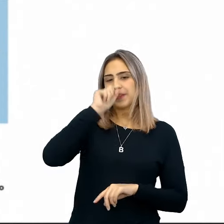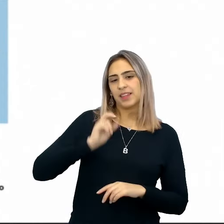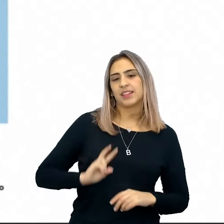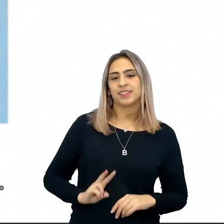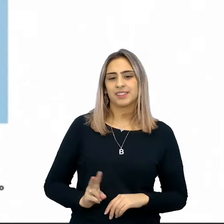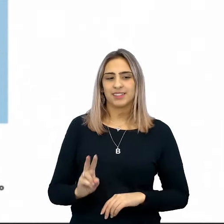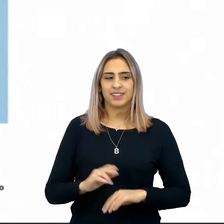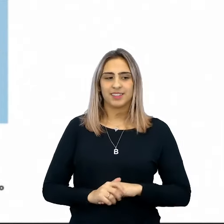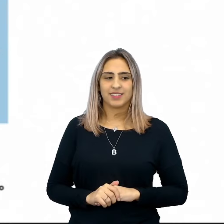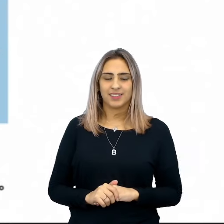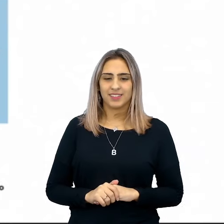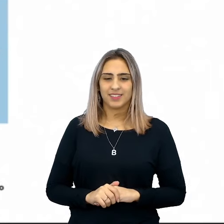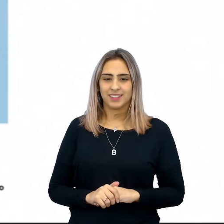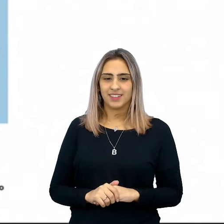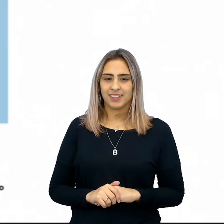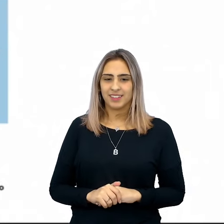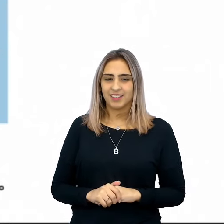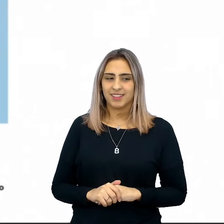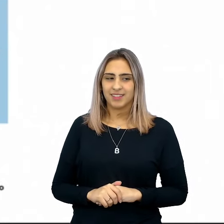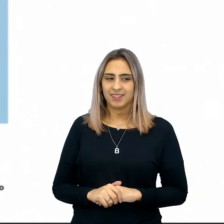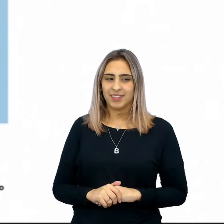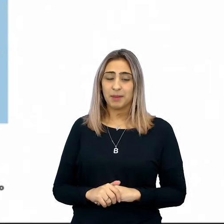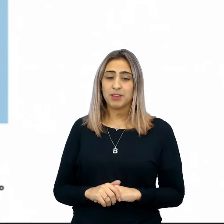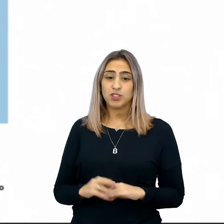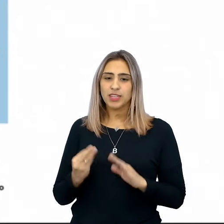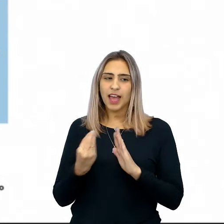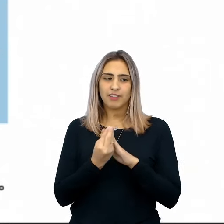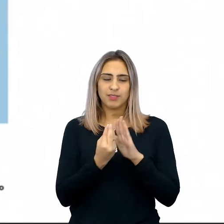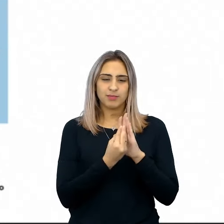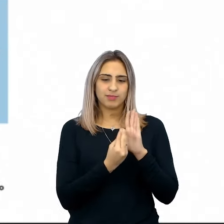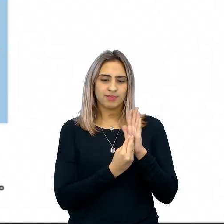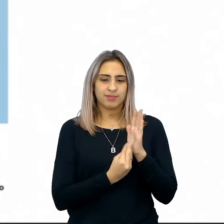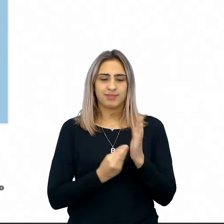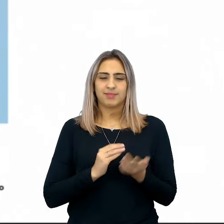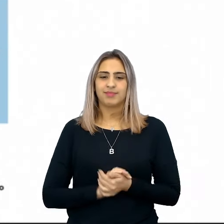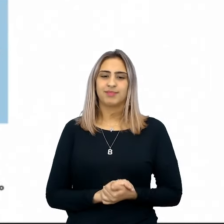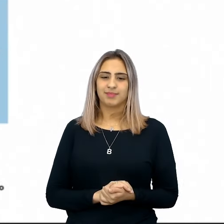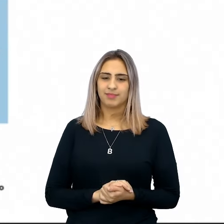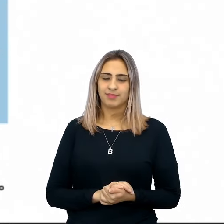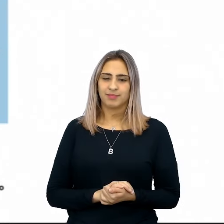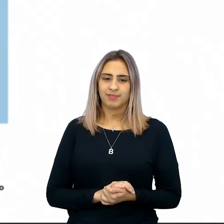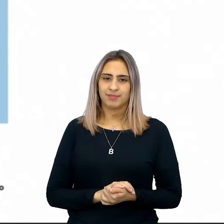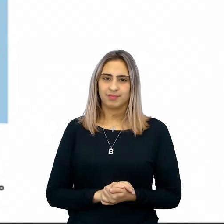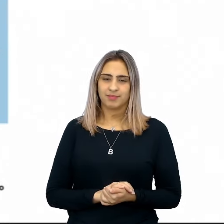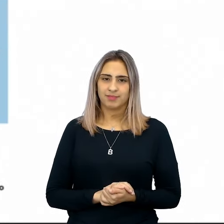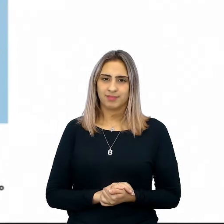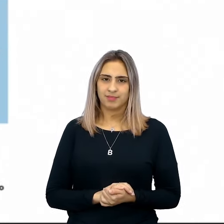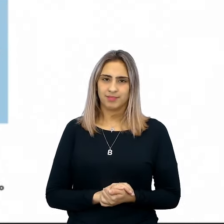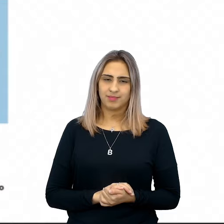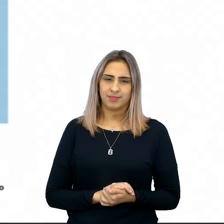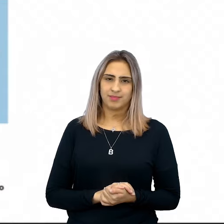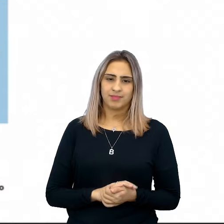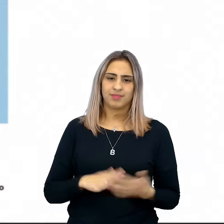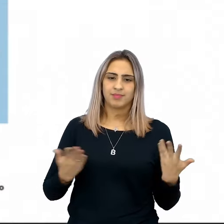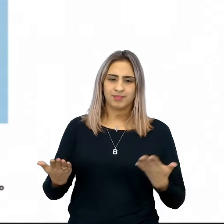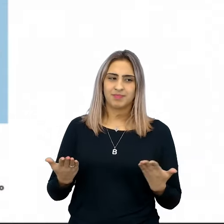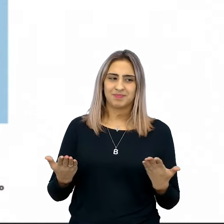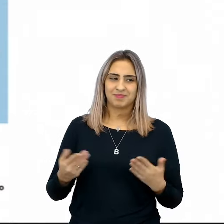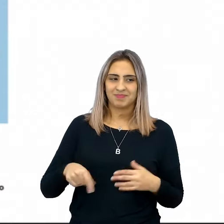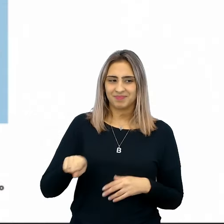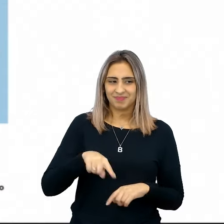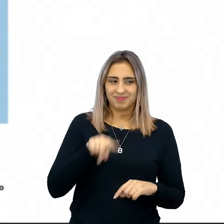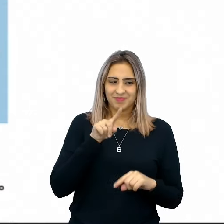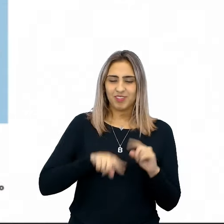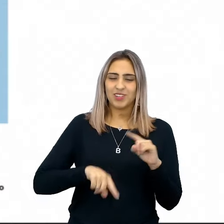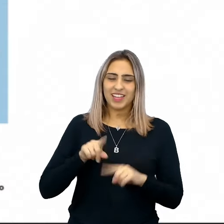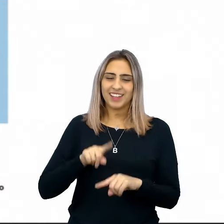sequências didáticas, né, que podem servir como referência, e, e aí, esse